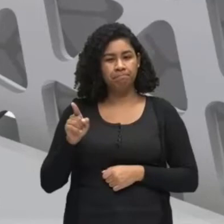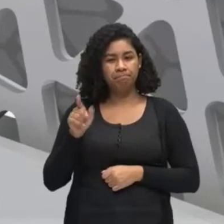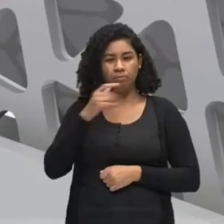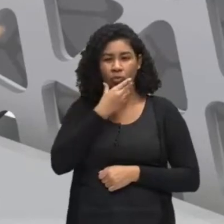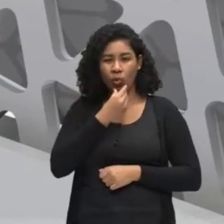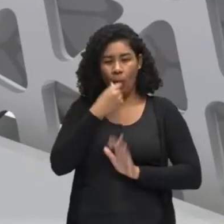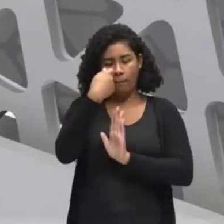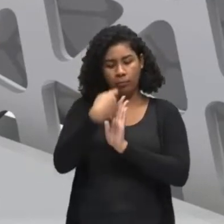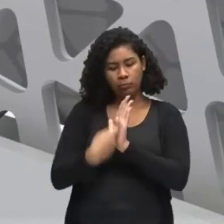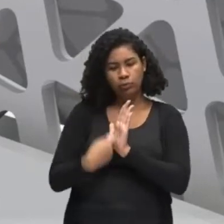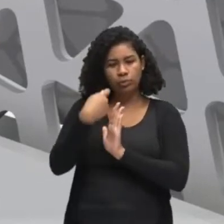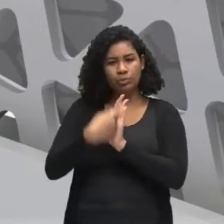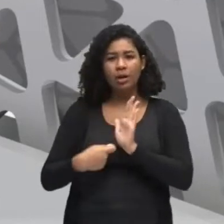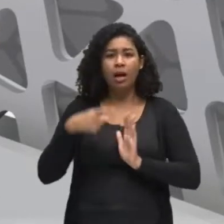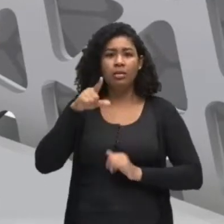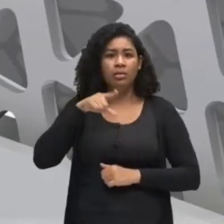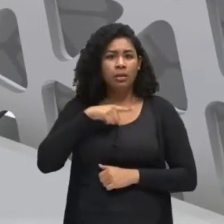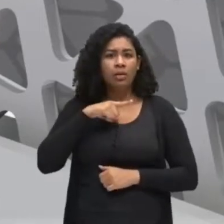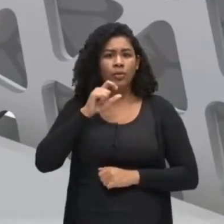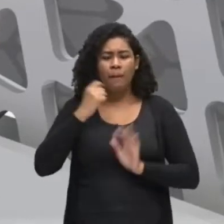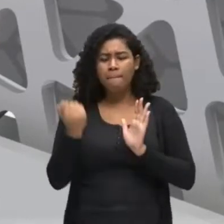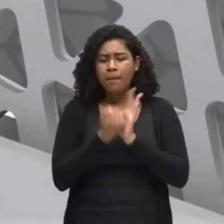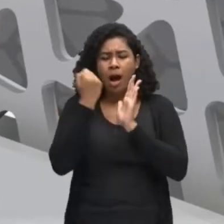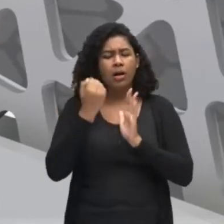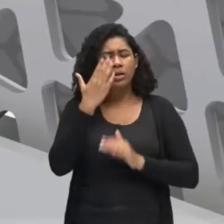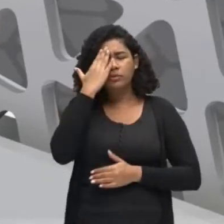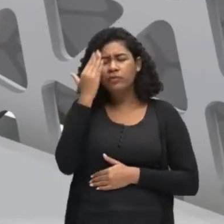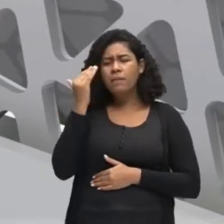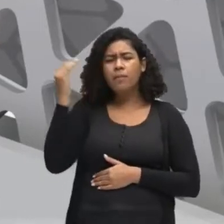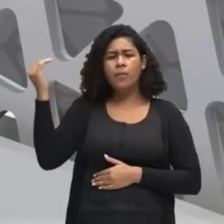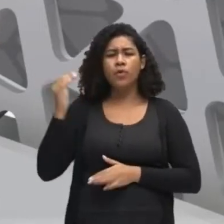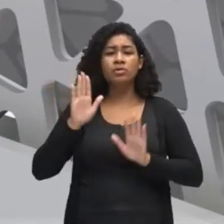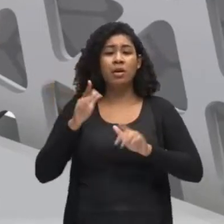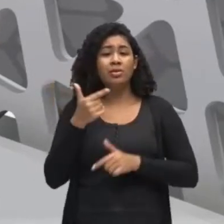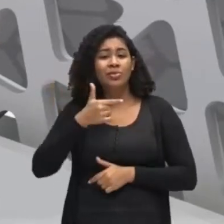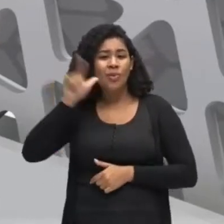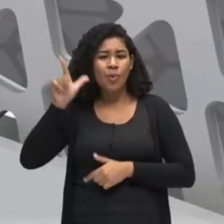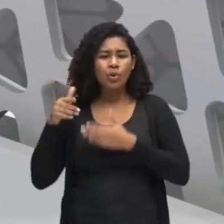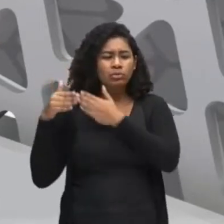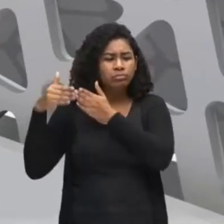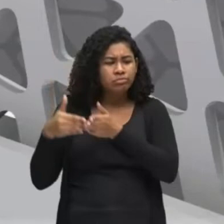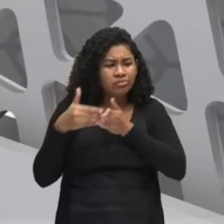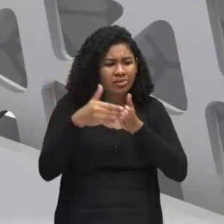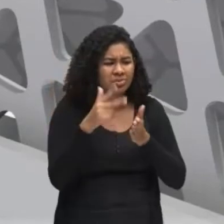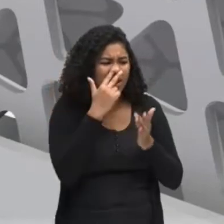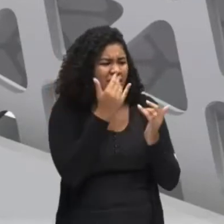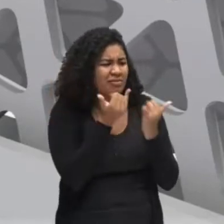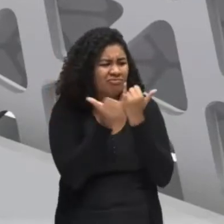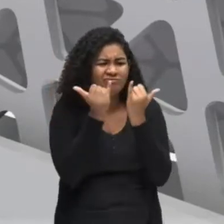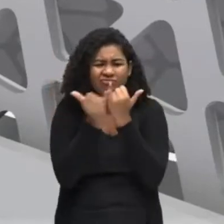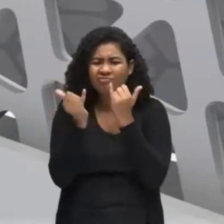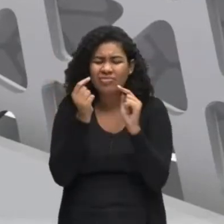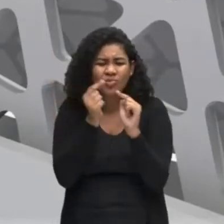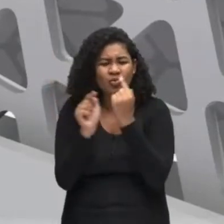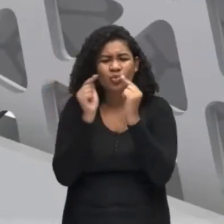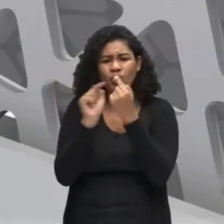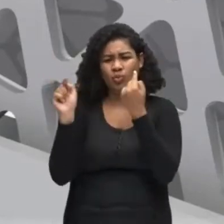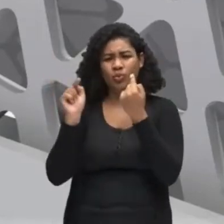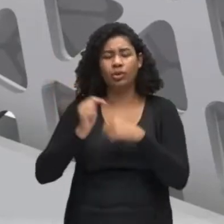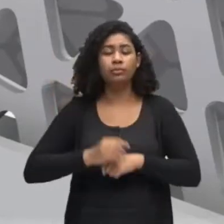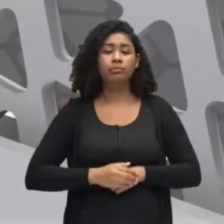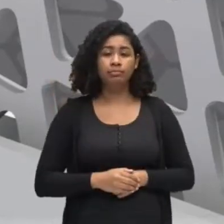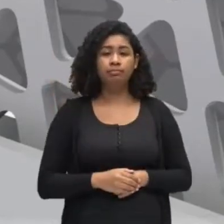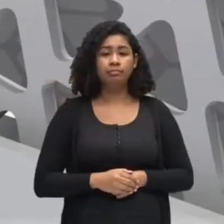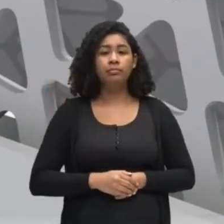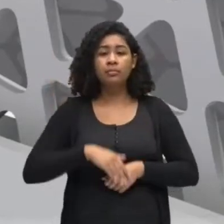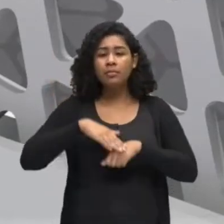de relatos grandiosos, mas quando outras expedições vêm à região, não se parece muito com os relatos. Mas o mais importante